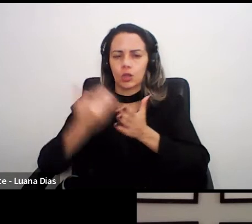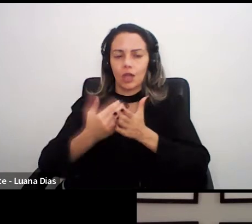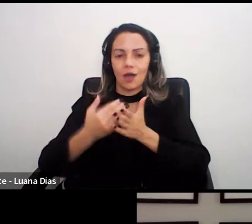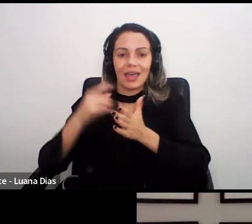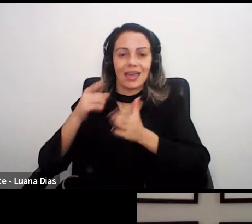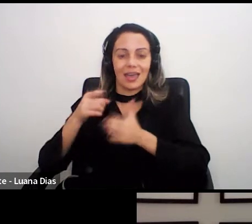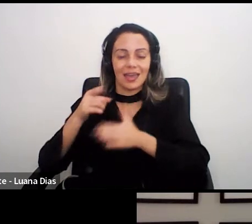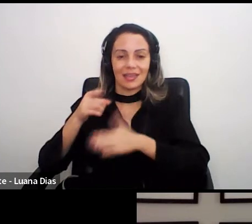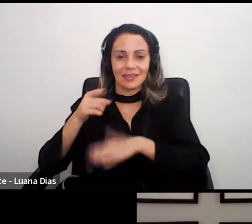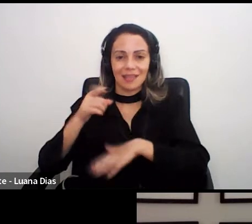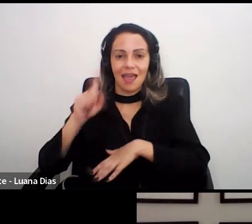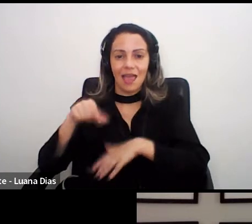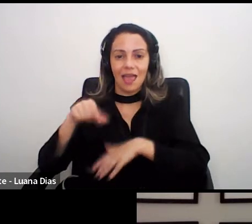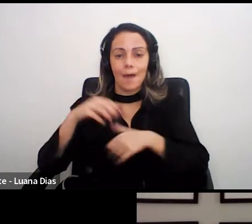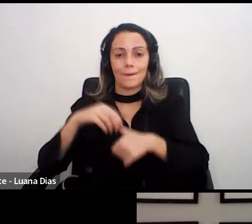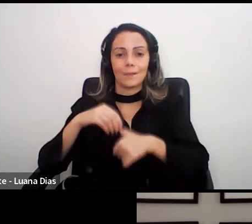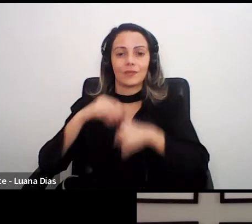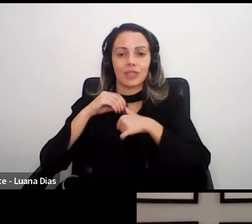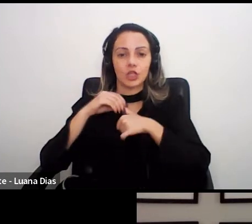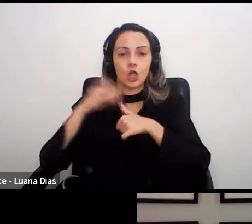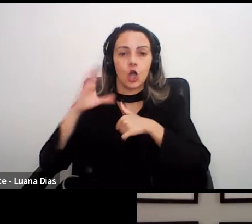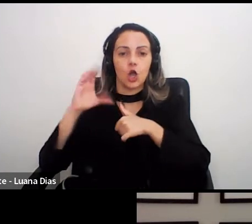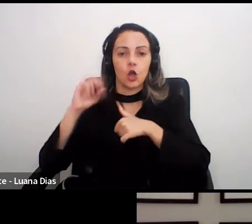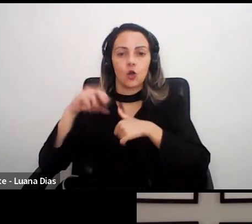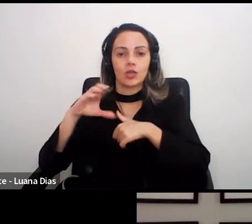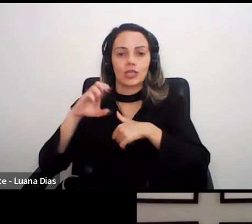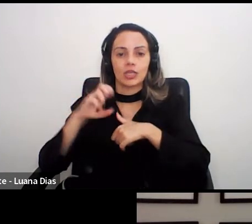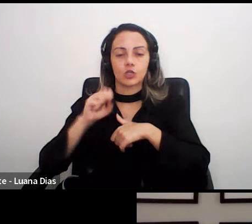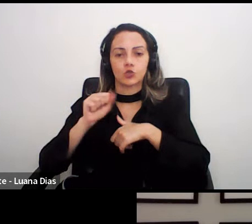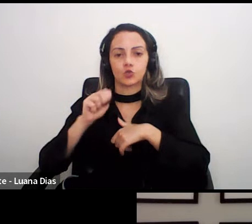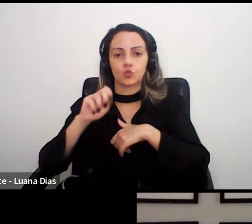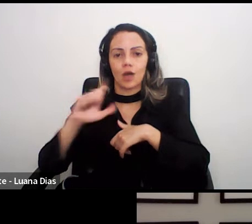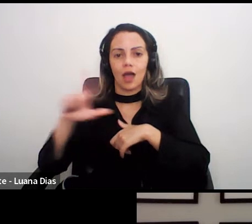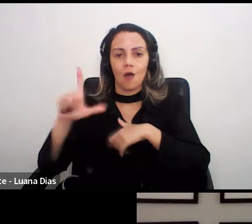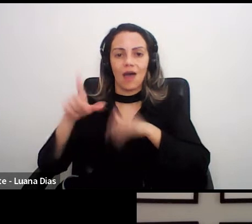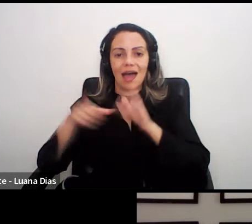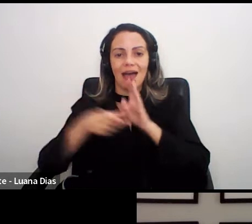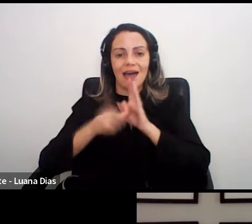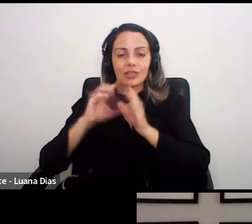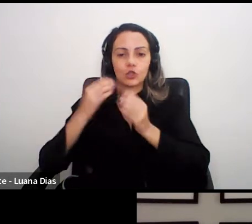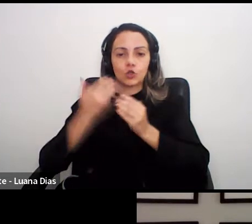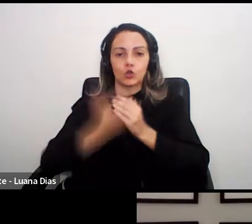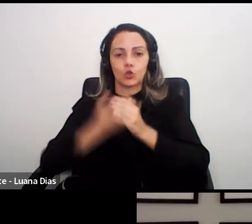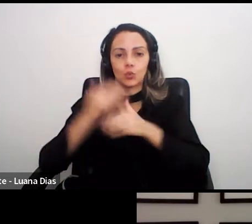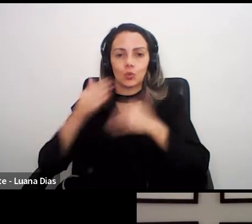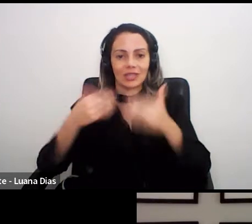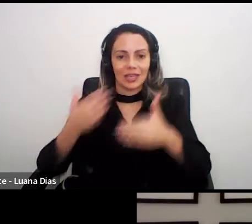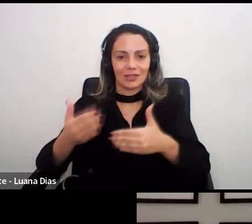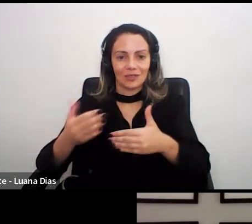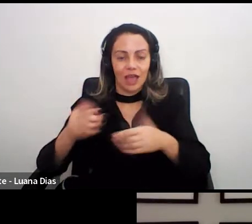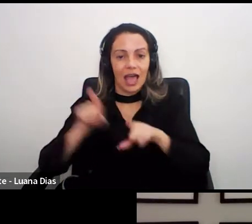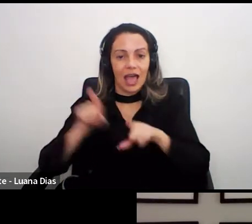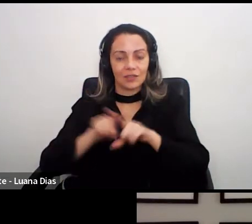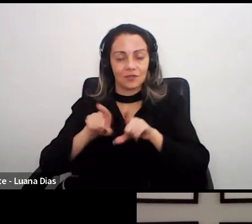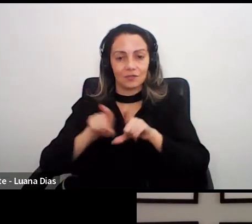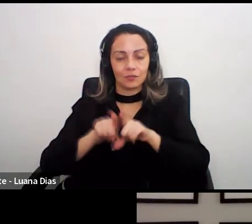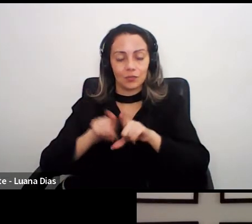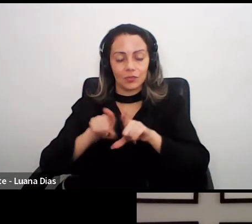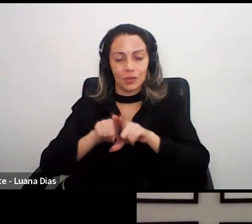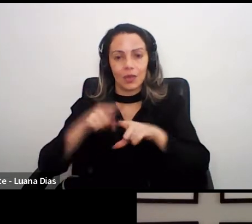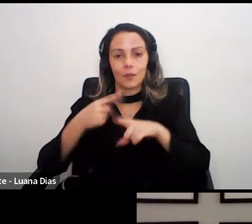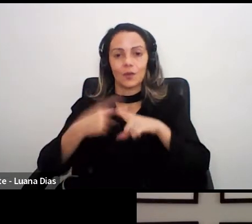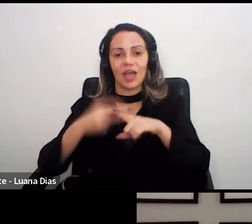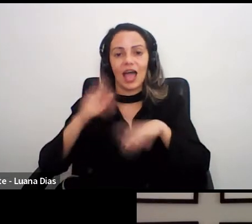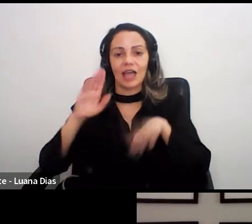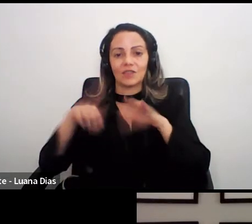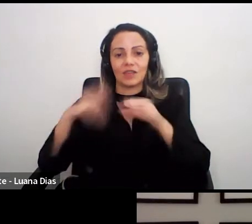integral é preferencialmente consensual. E antes do processo. O processo, às vezes, é um instrumento perverso. É quando